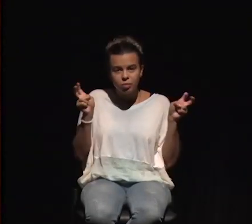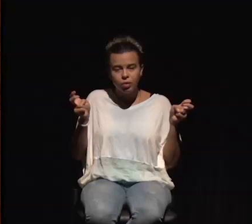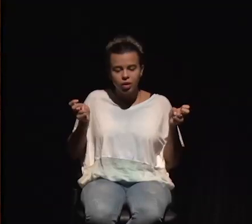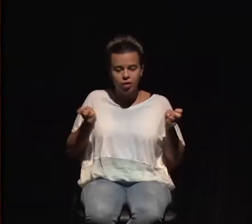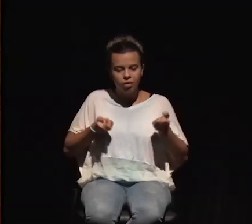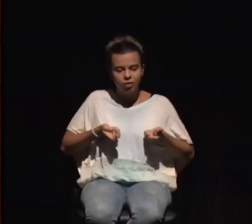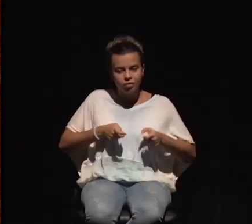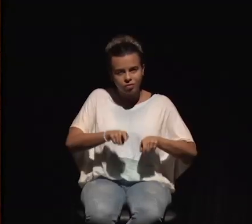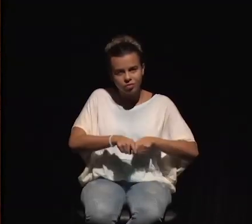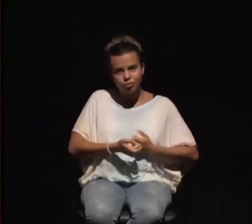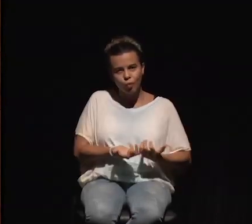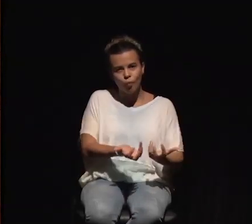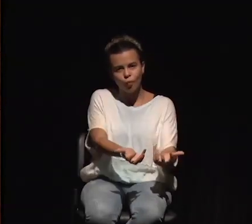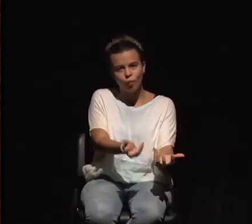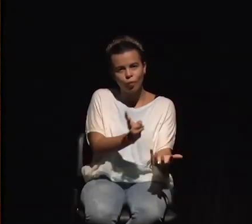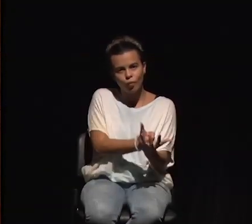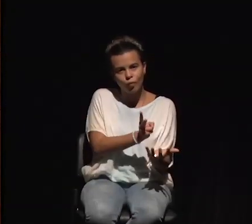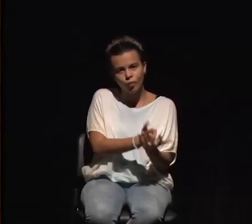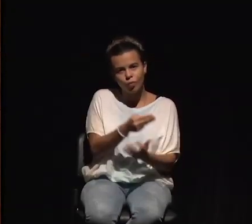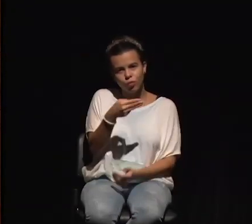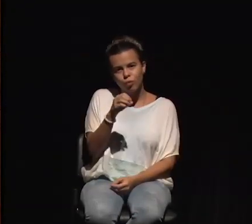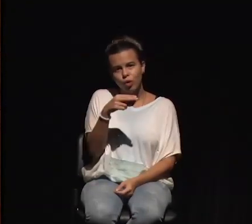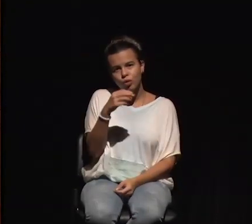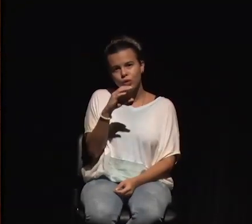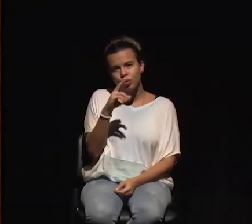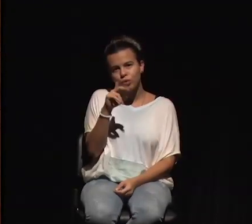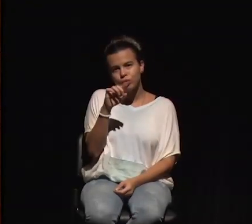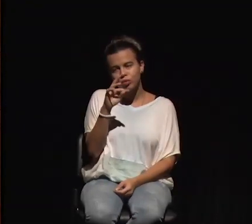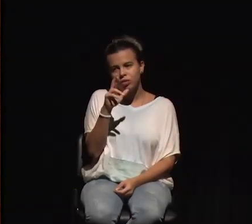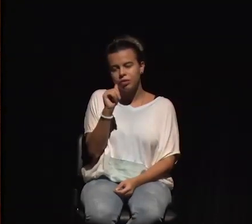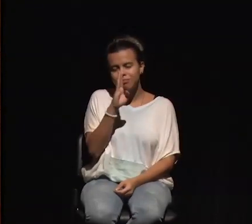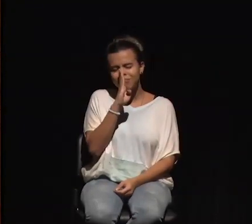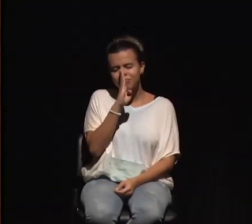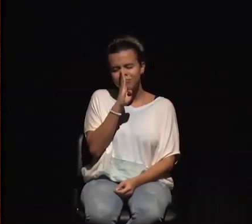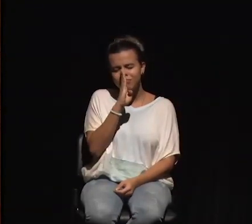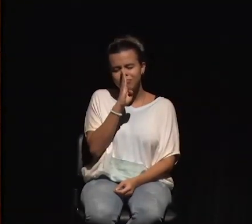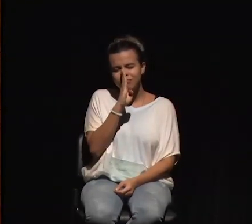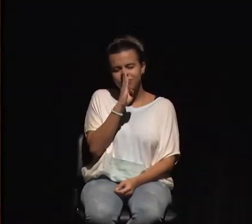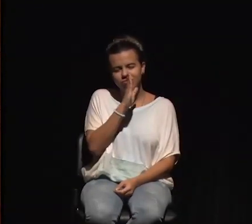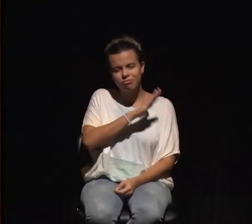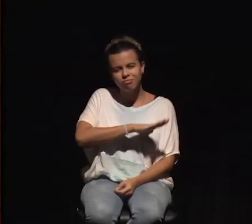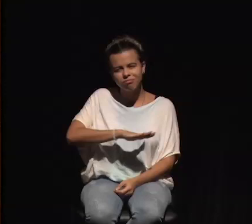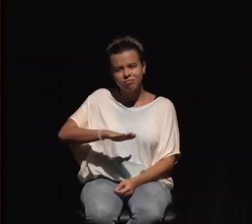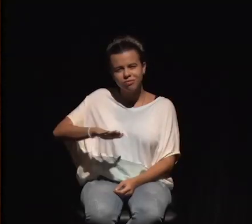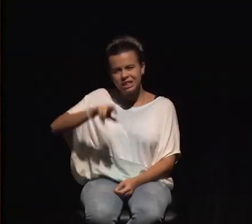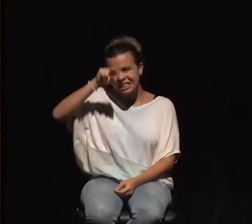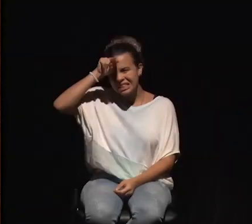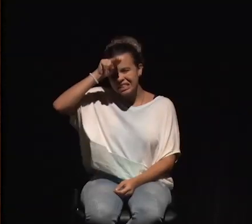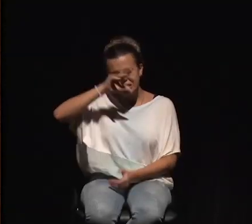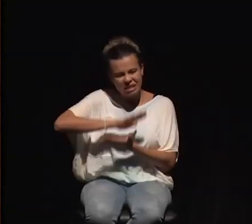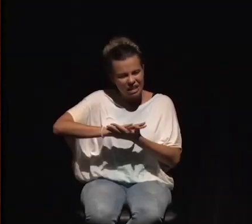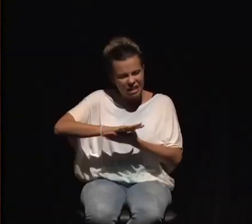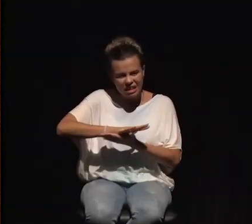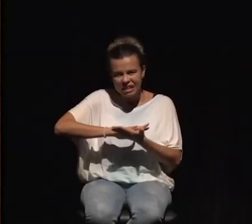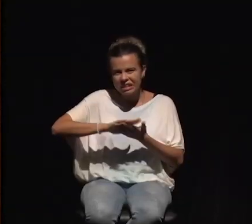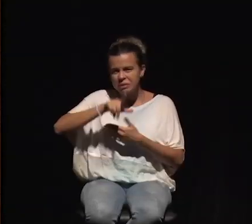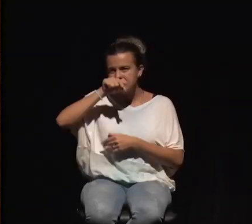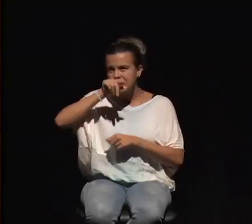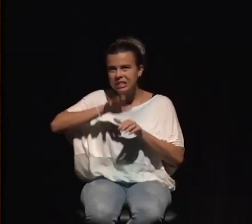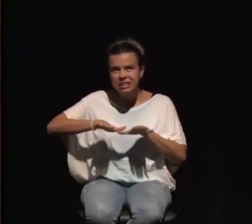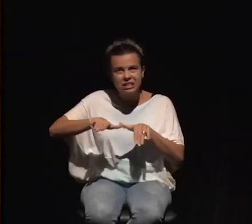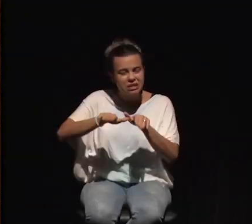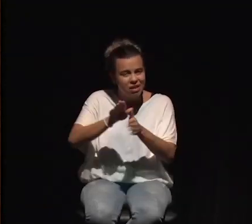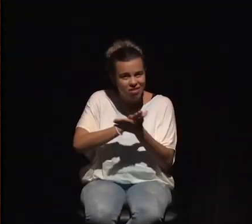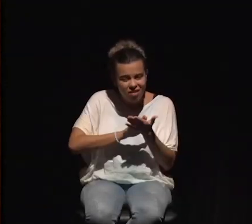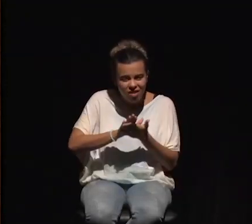sonora ea gente não escutou nada um inseto um deixo apenas